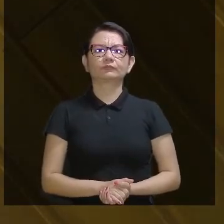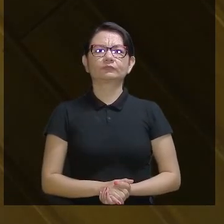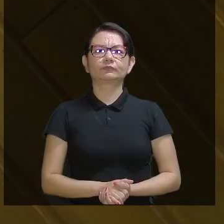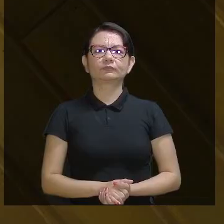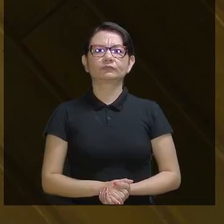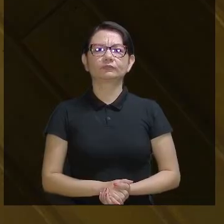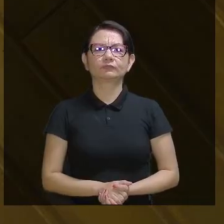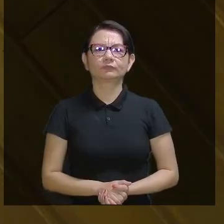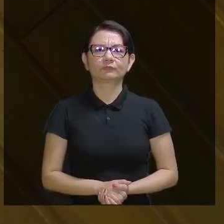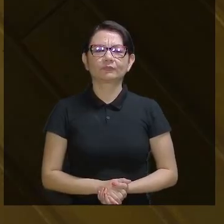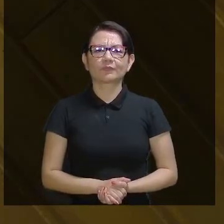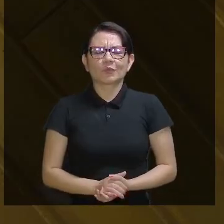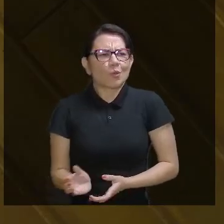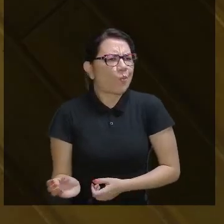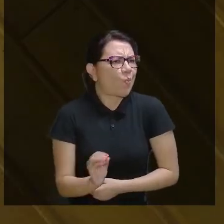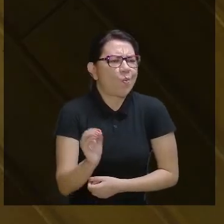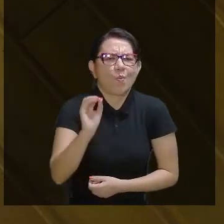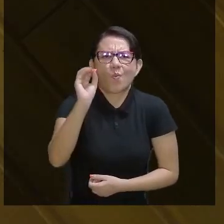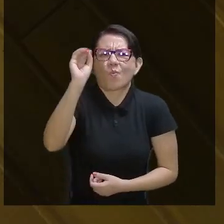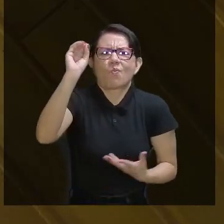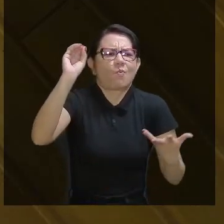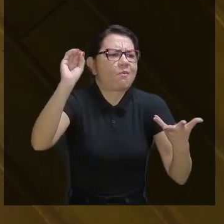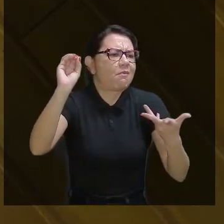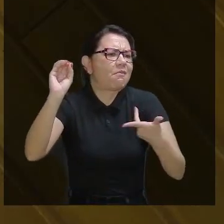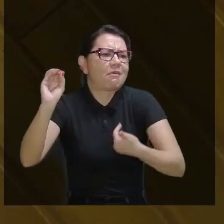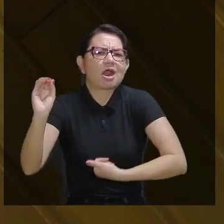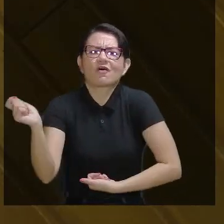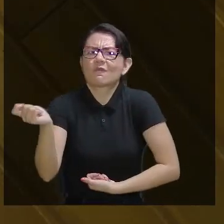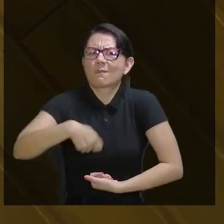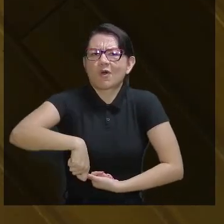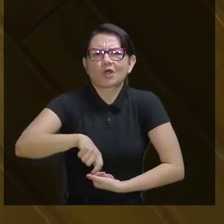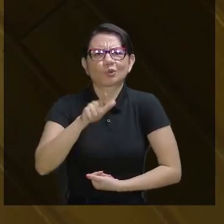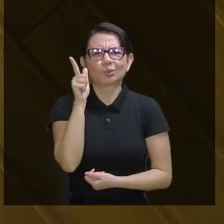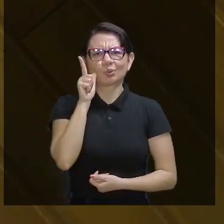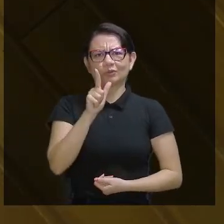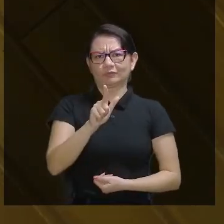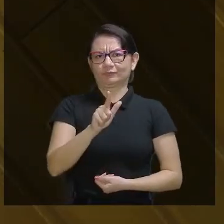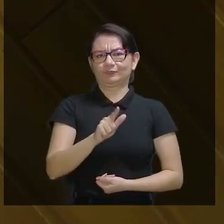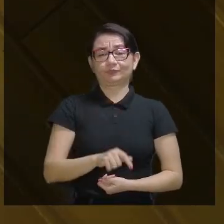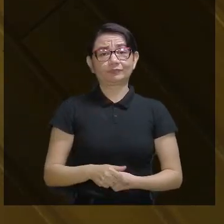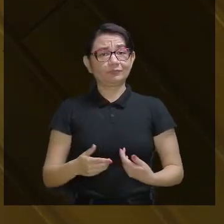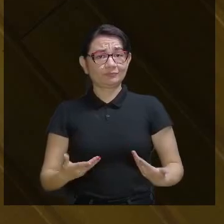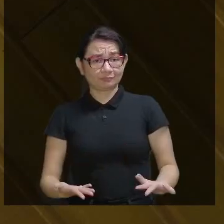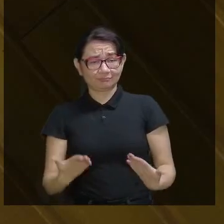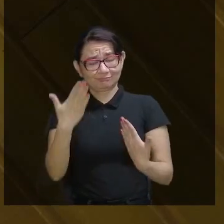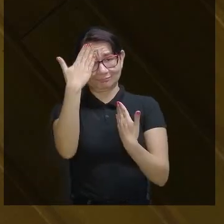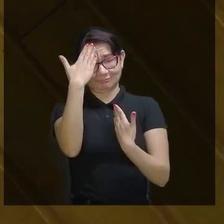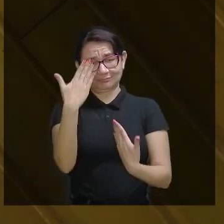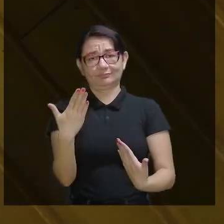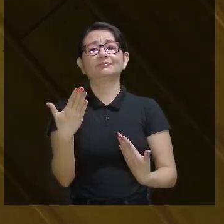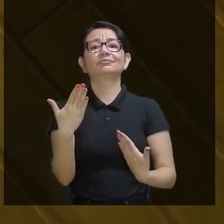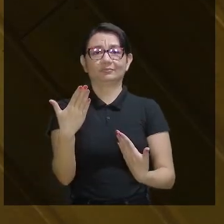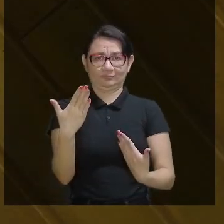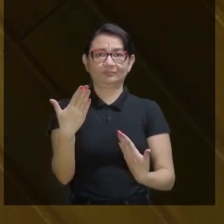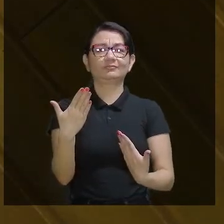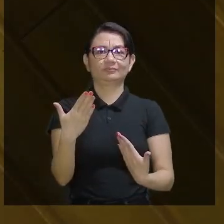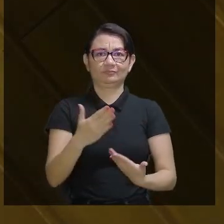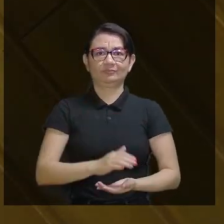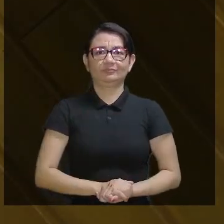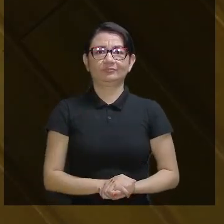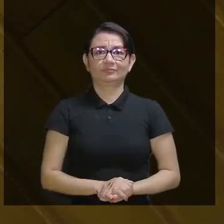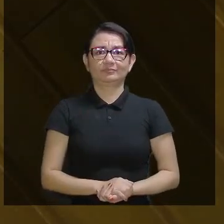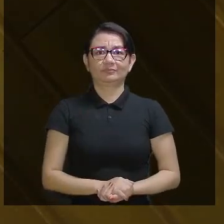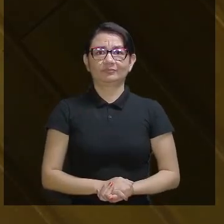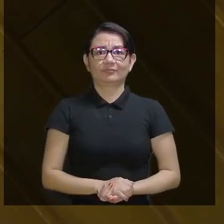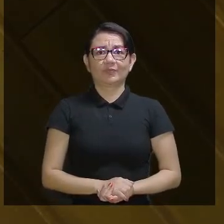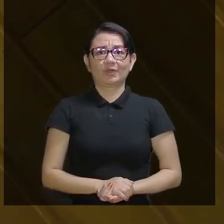de um privilégio muito grande. Então, eu quero agradecer. Agradecer não